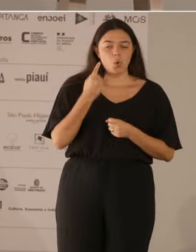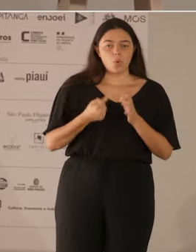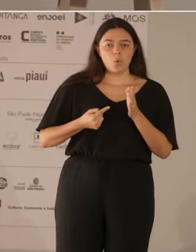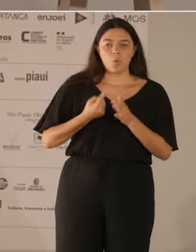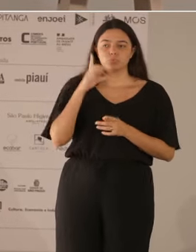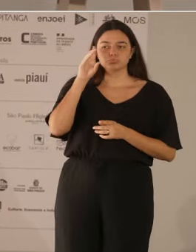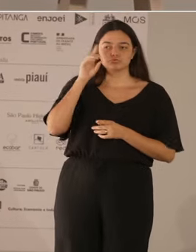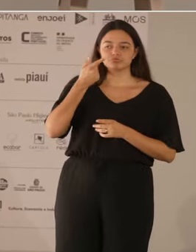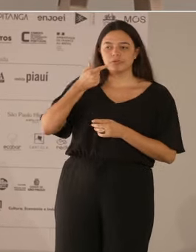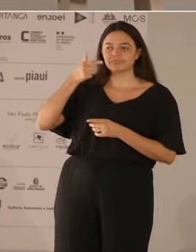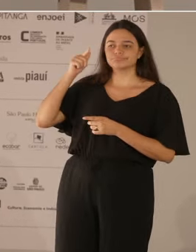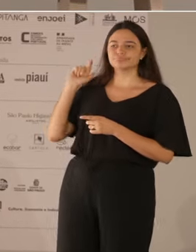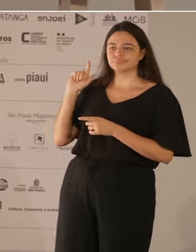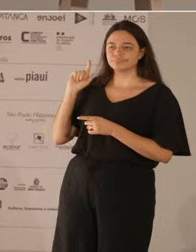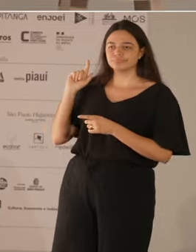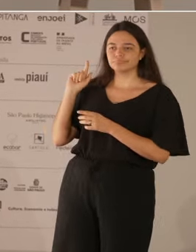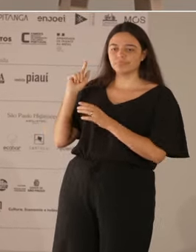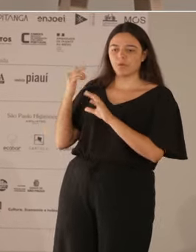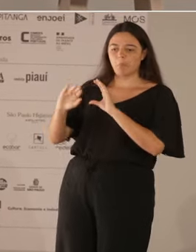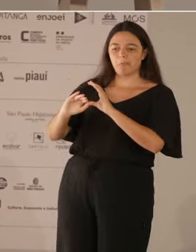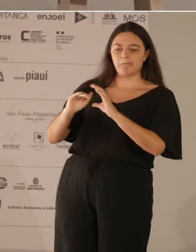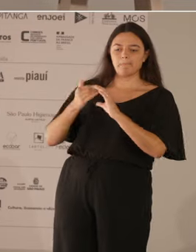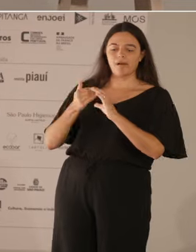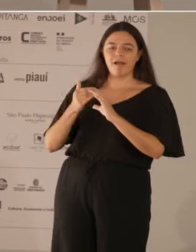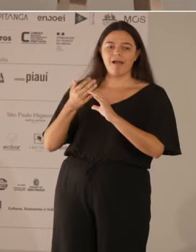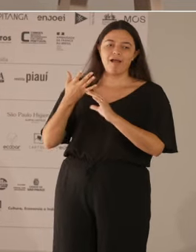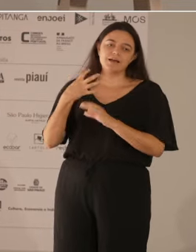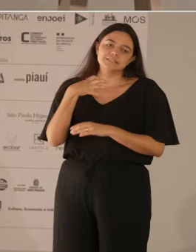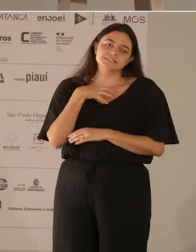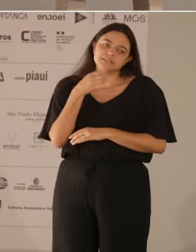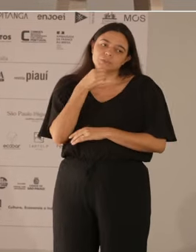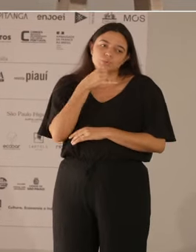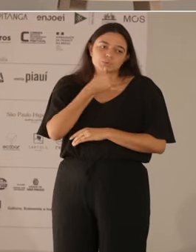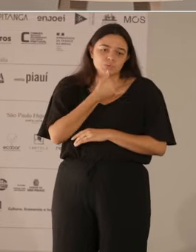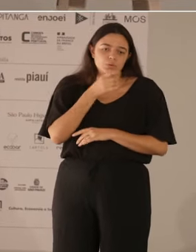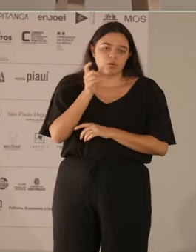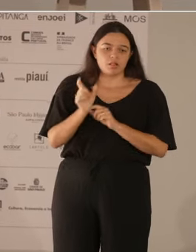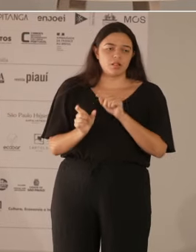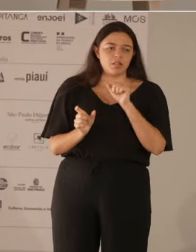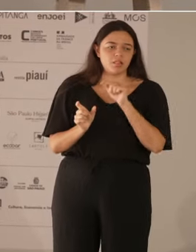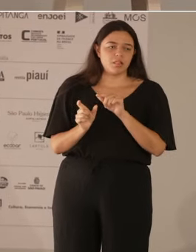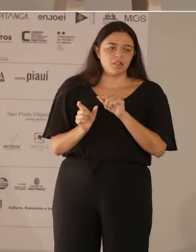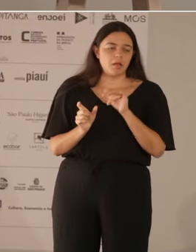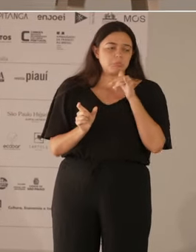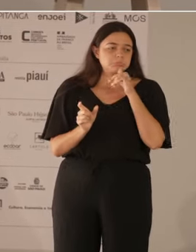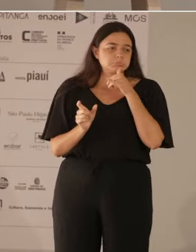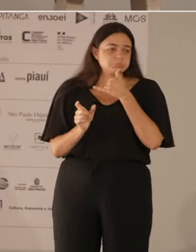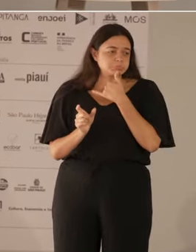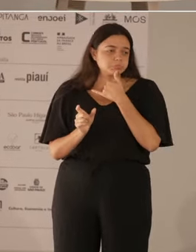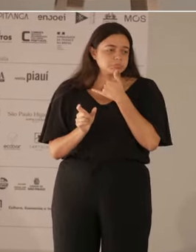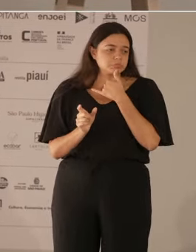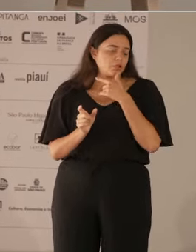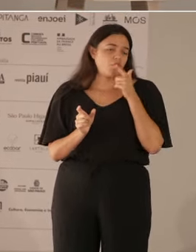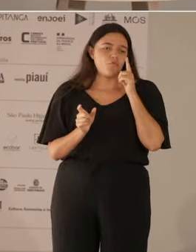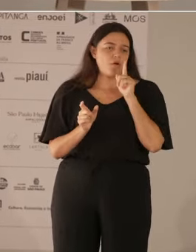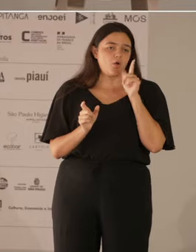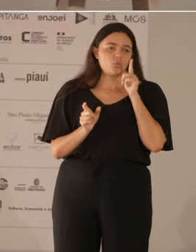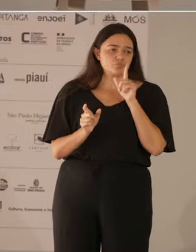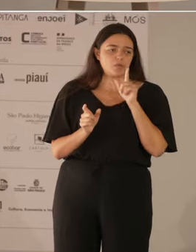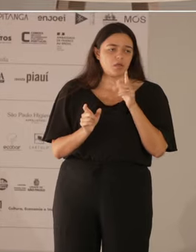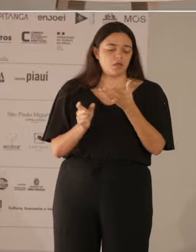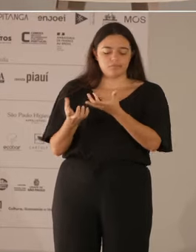eu recebo uma mensagem dizendo que sinto muito, a Nied está deprimida e ela não vai te receber, mas você venha